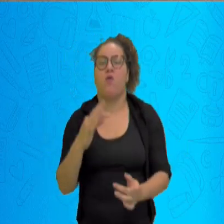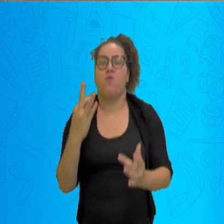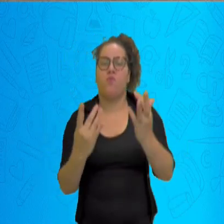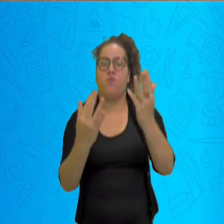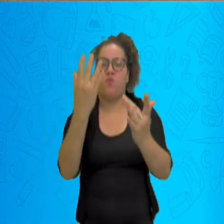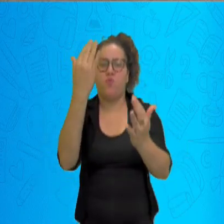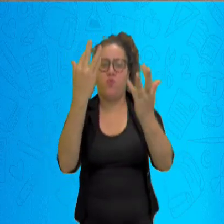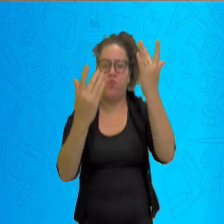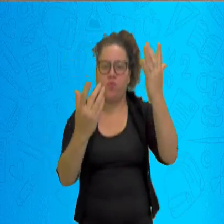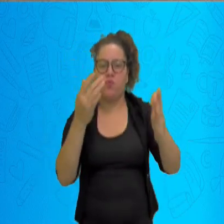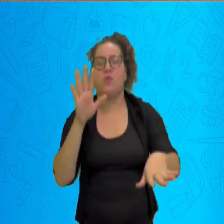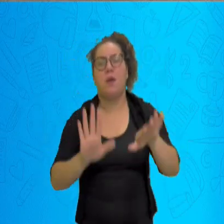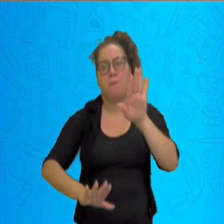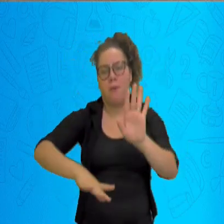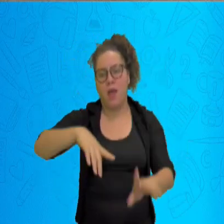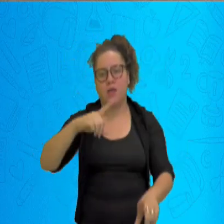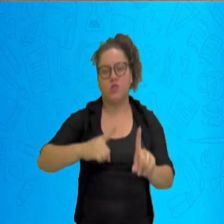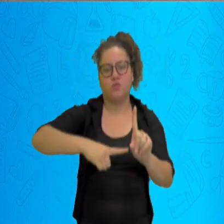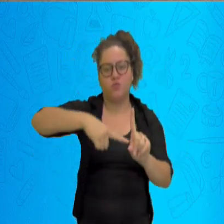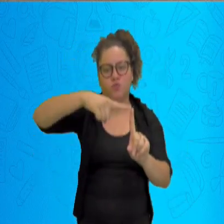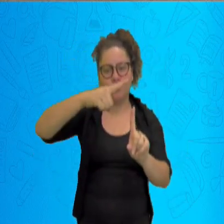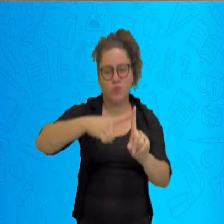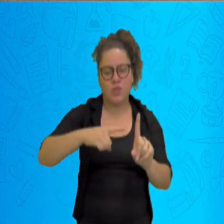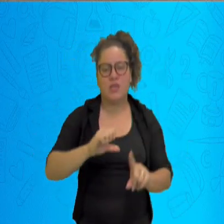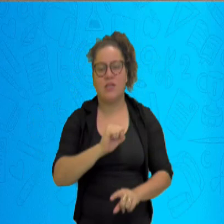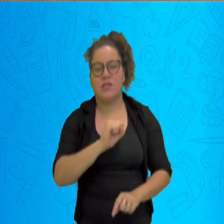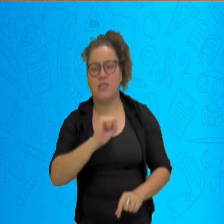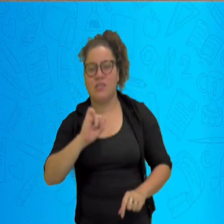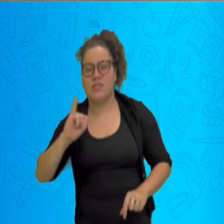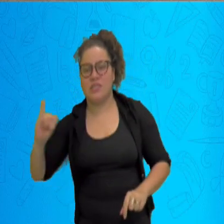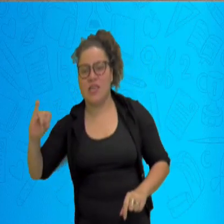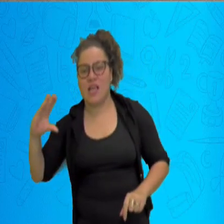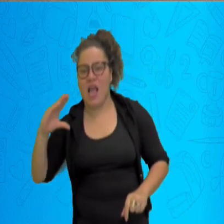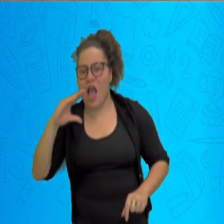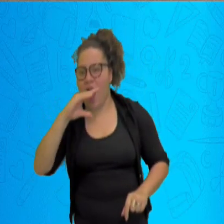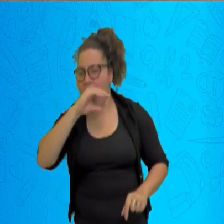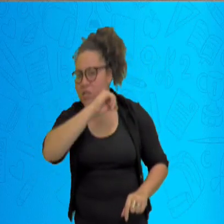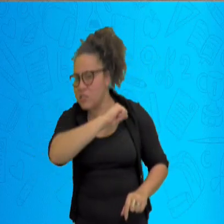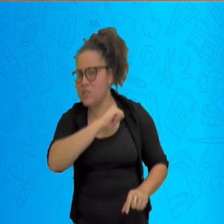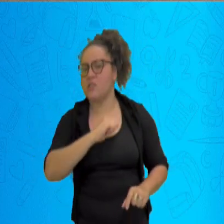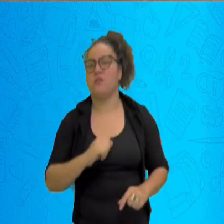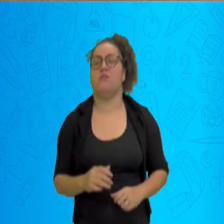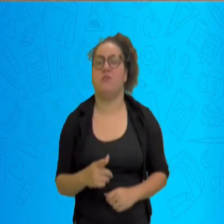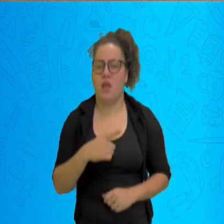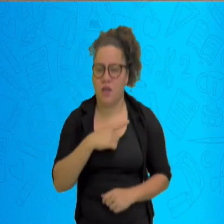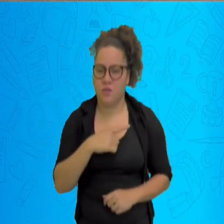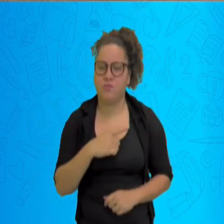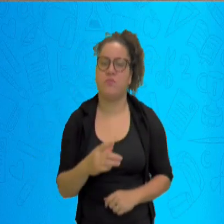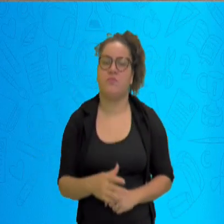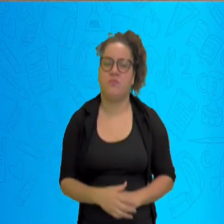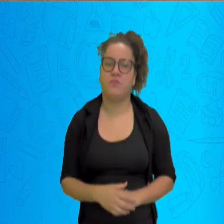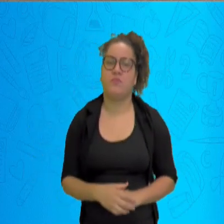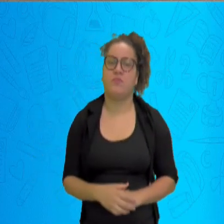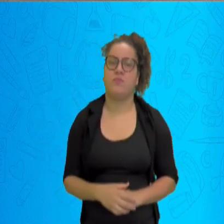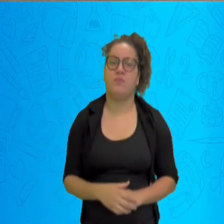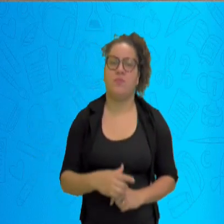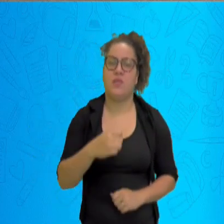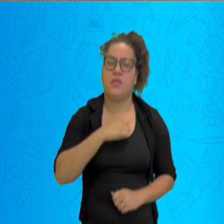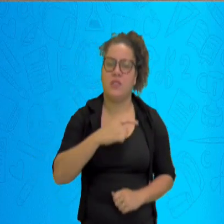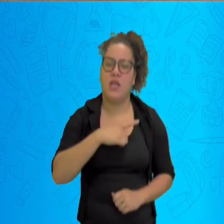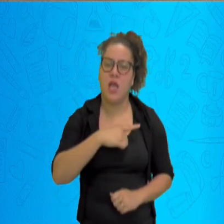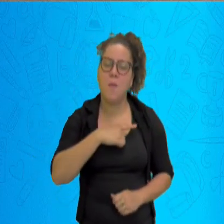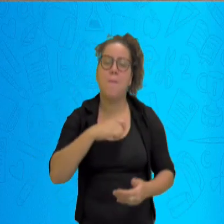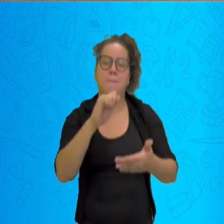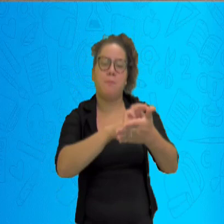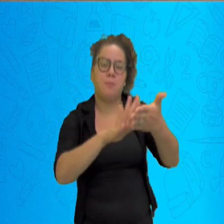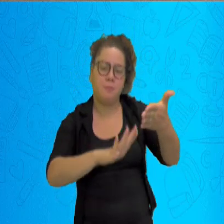da temperatura. Só vai evaporar se tiver o calor. Temos aí, na atividade